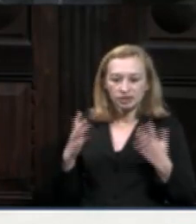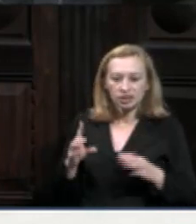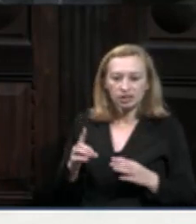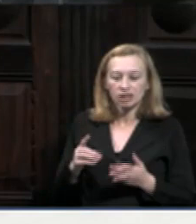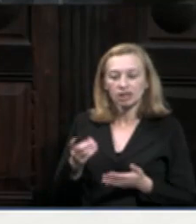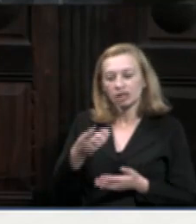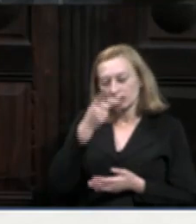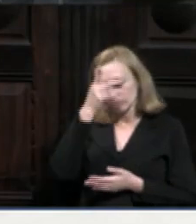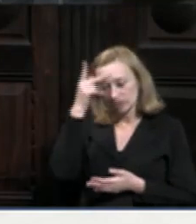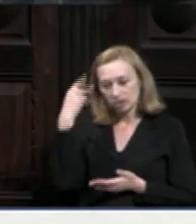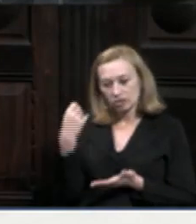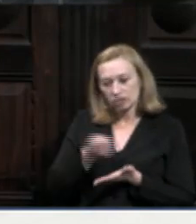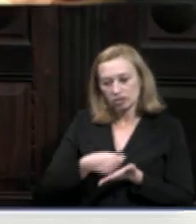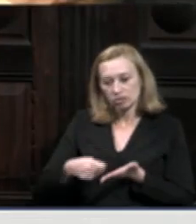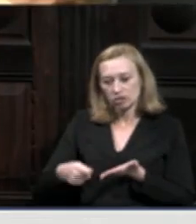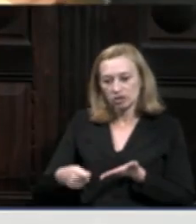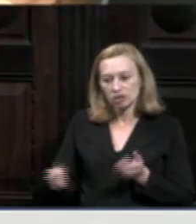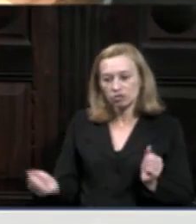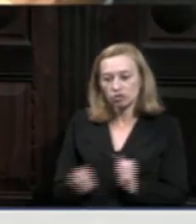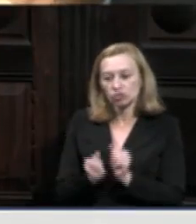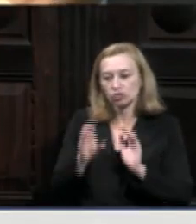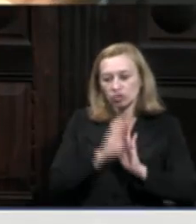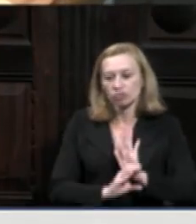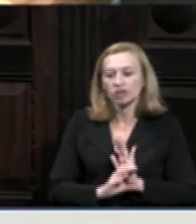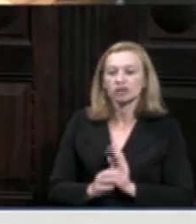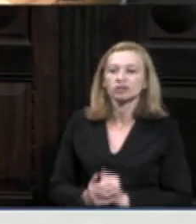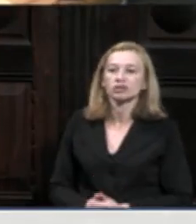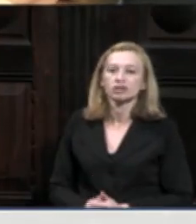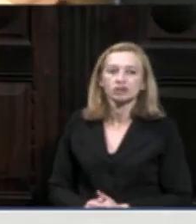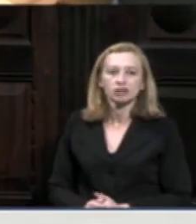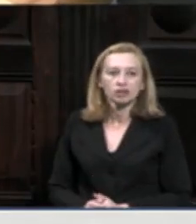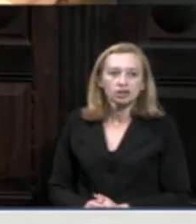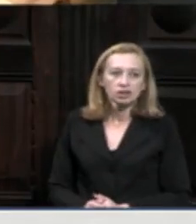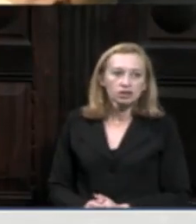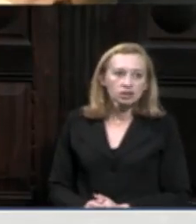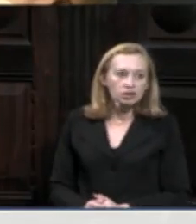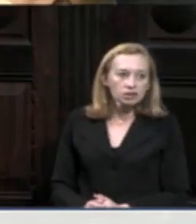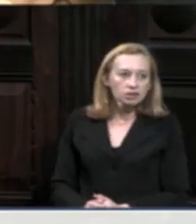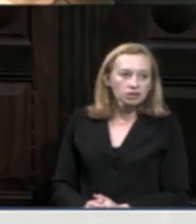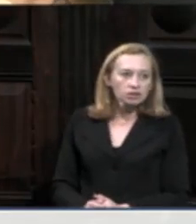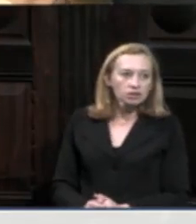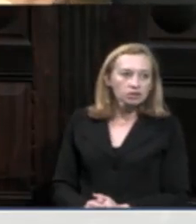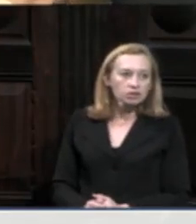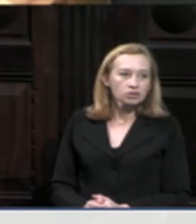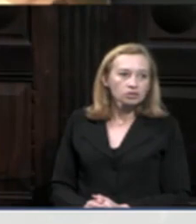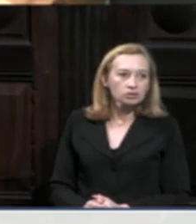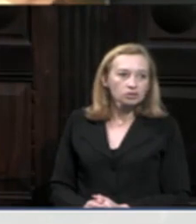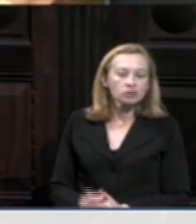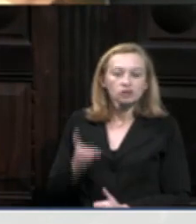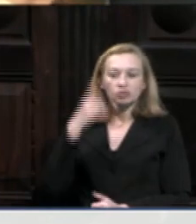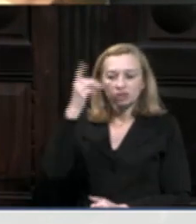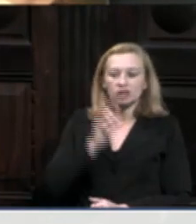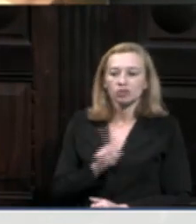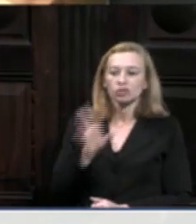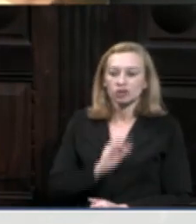favorável com emendas. Pela Comissão de Orçamento, deputado Luiz Paulo.